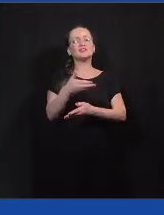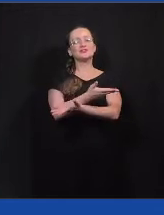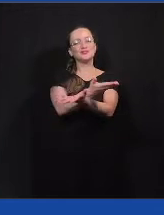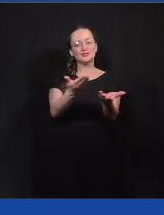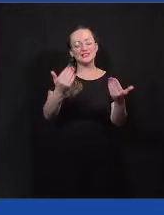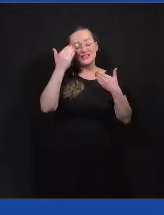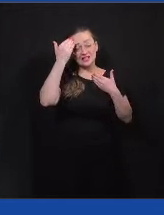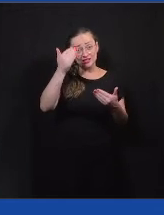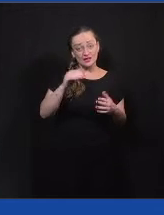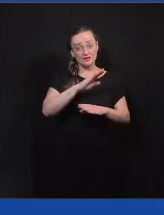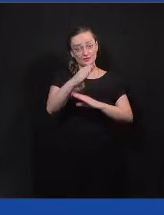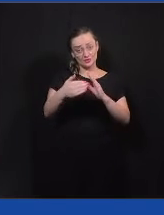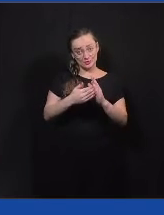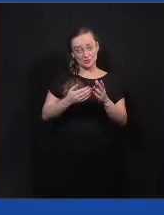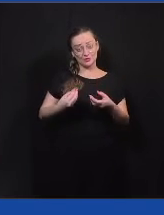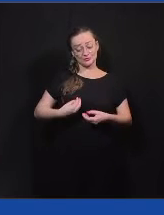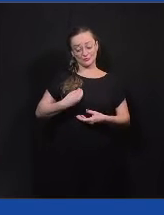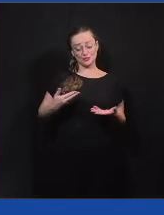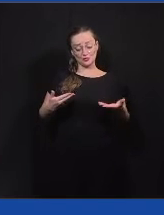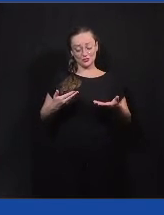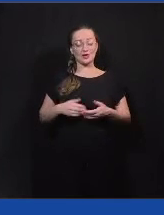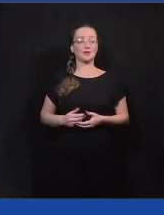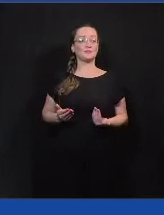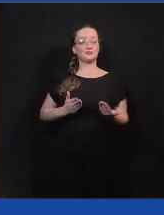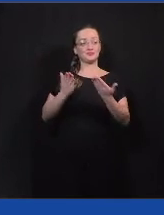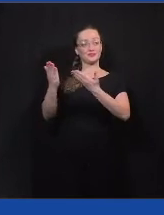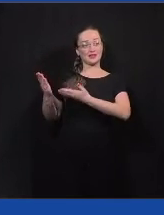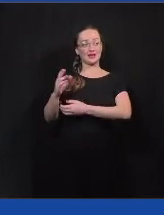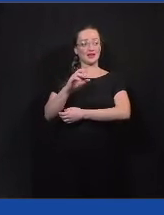mundo que está aqui, verdade, e aí eu vou passar a palavra para a Samara.